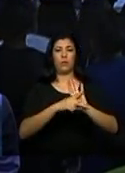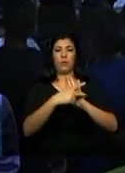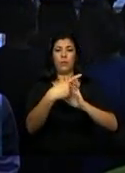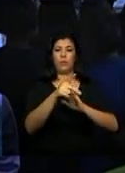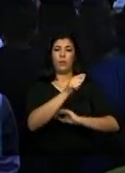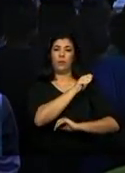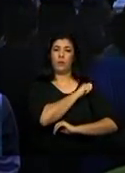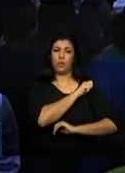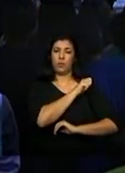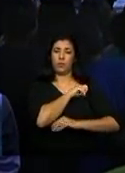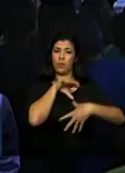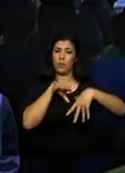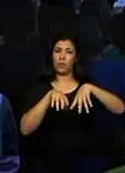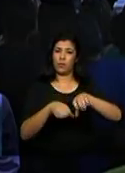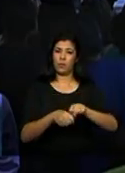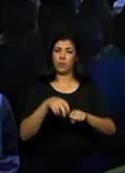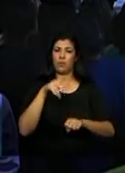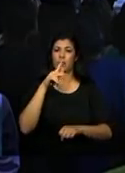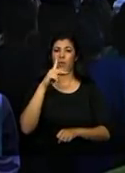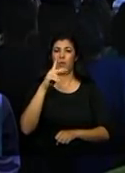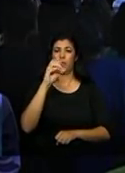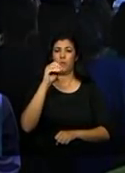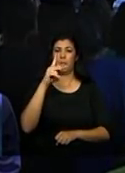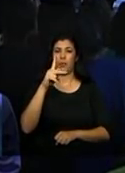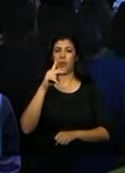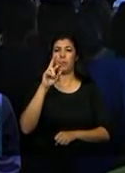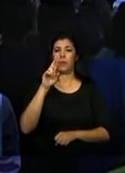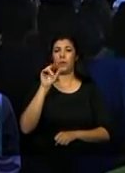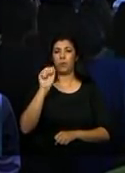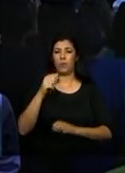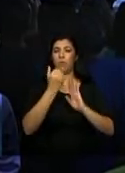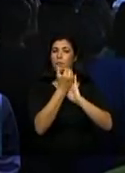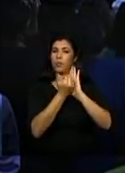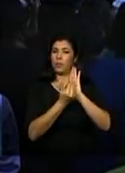do Pronatec Pop Rua.